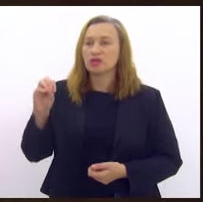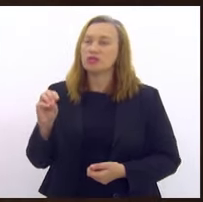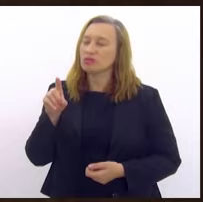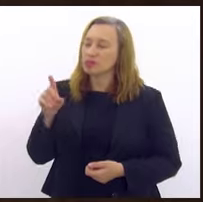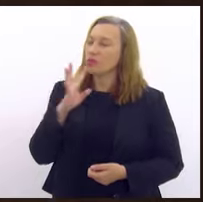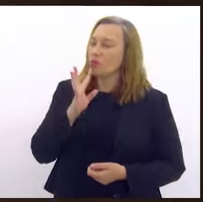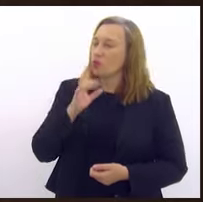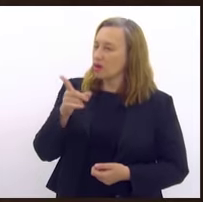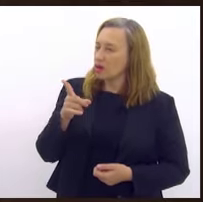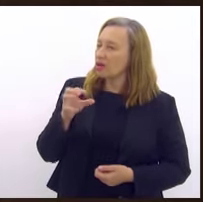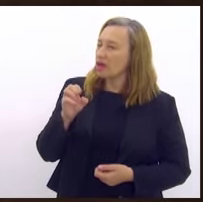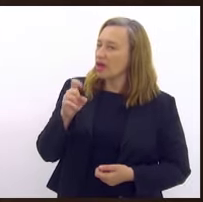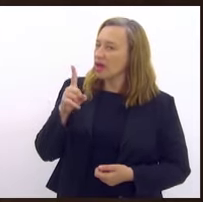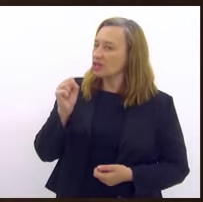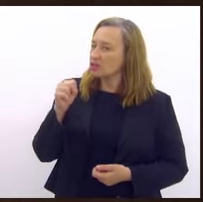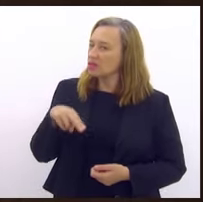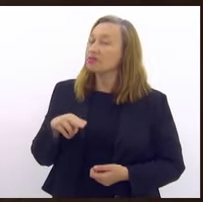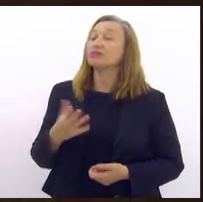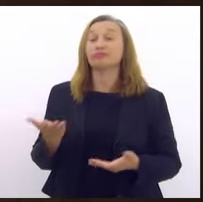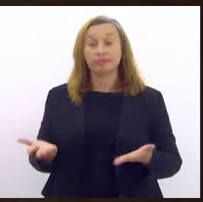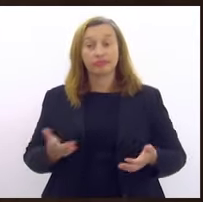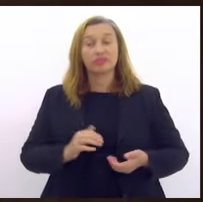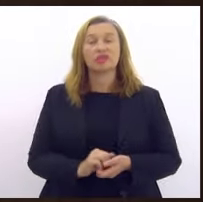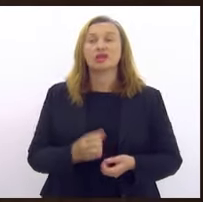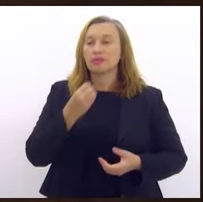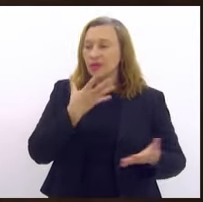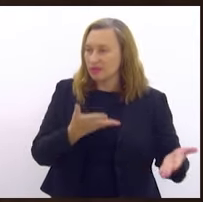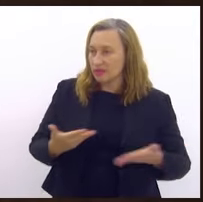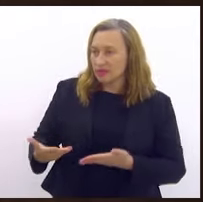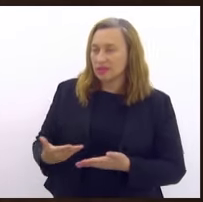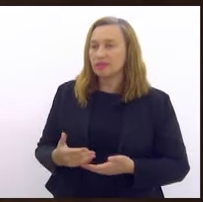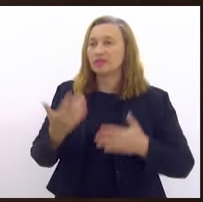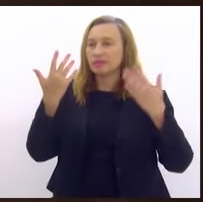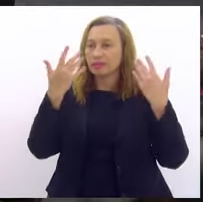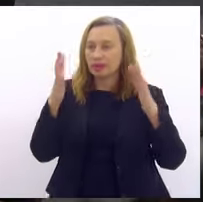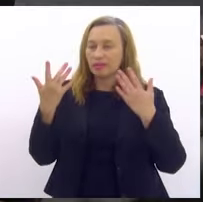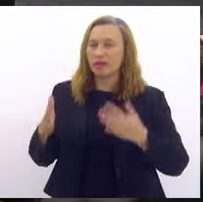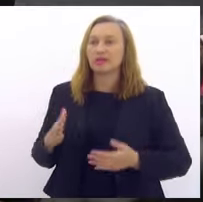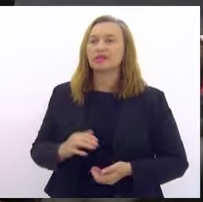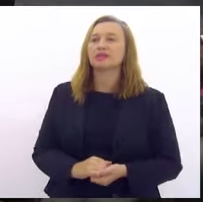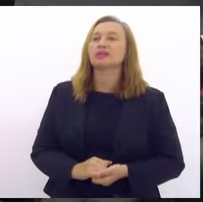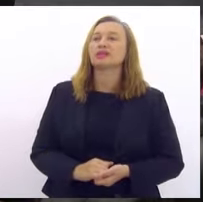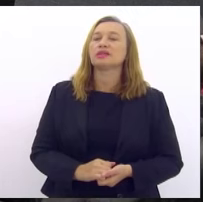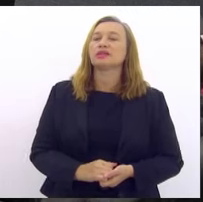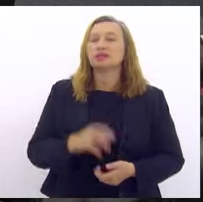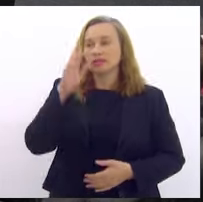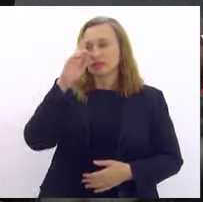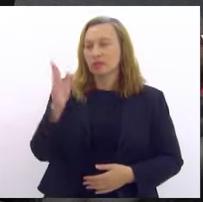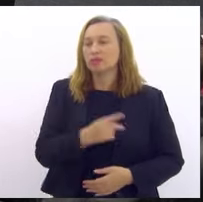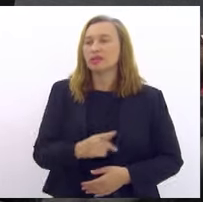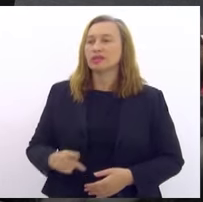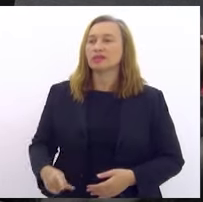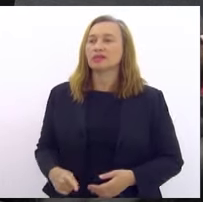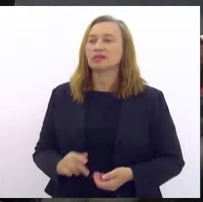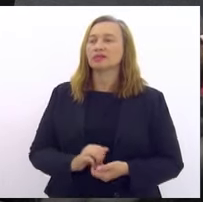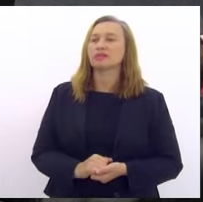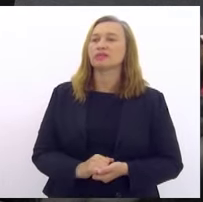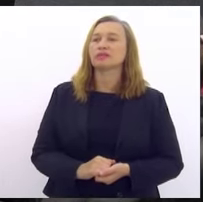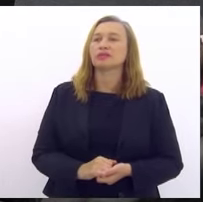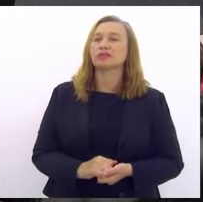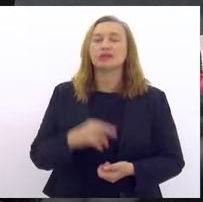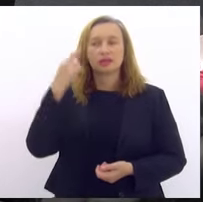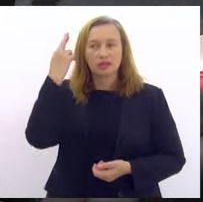Edson Lopes? Aloysio de Souza Gama. É. Sempre bem-vindo, senhor. Parabéns, Edson. Bem-vindo. Senhor presidente. Vai,